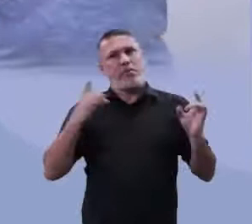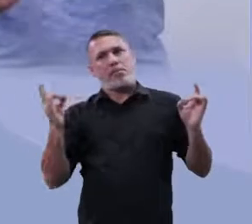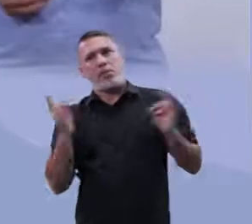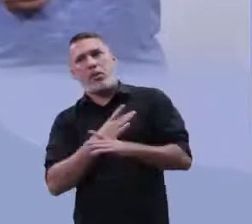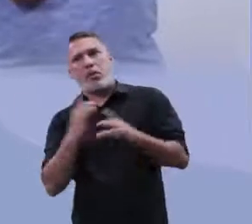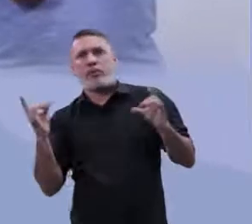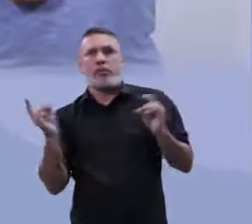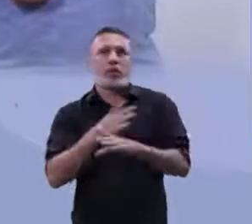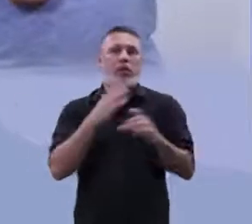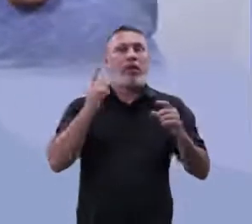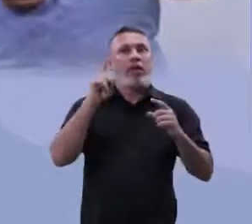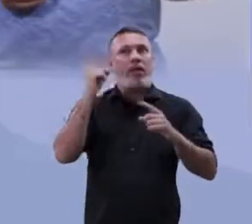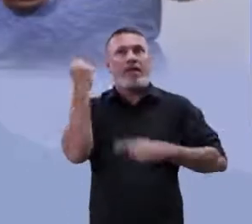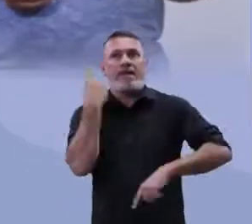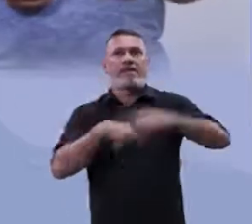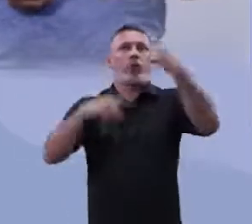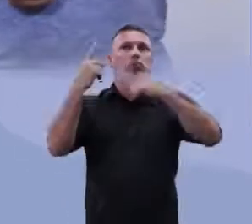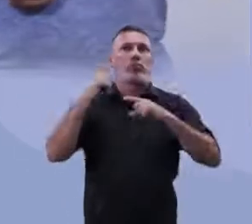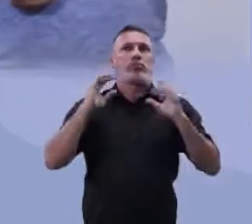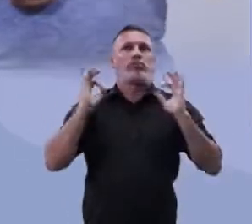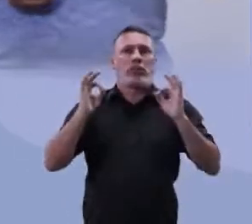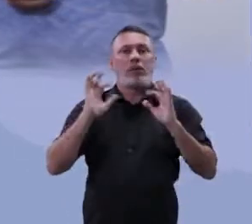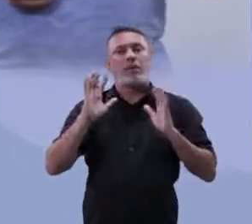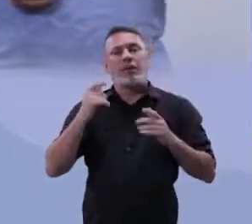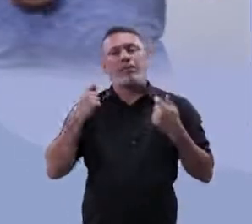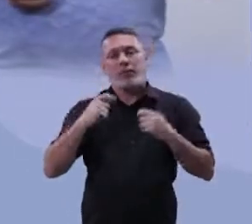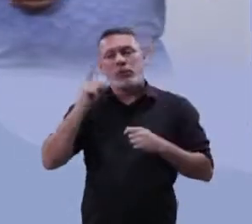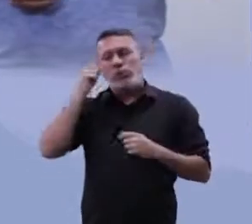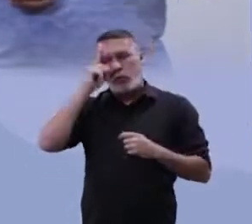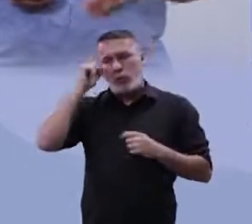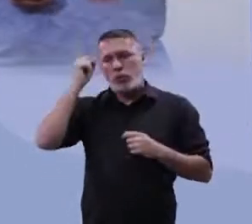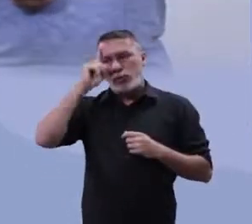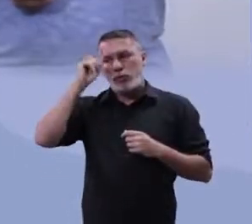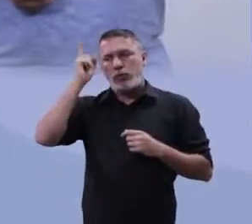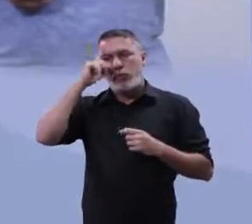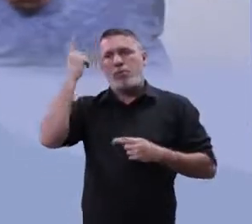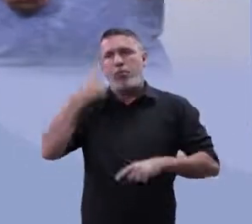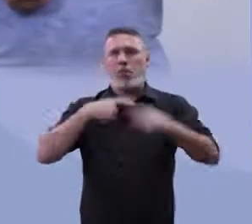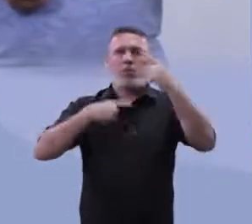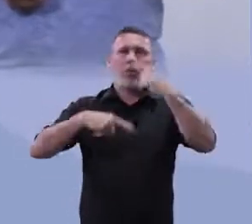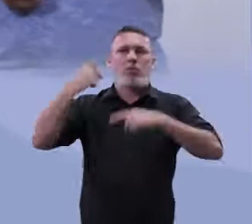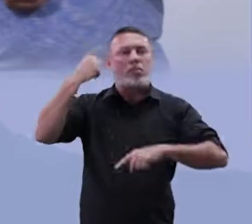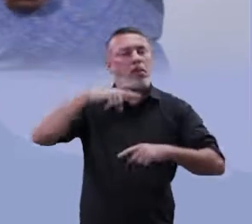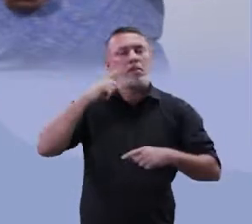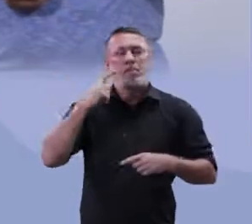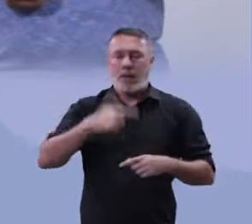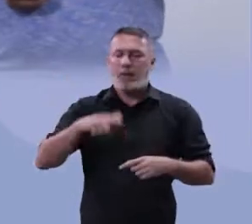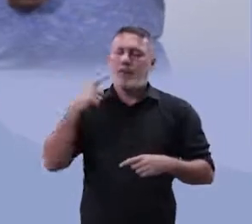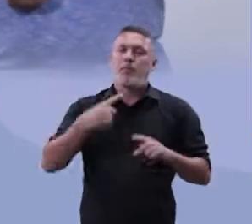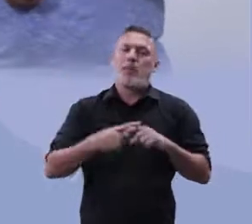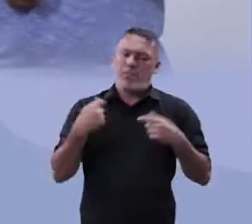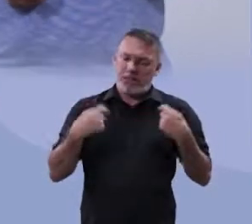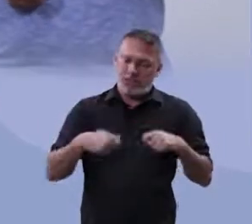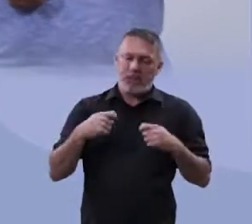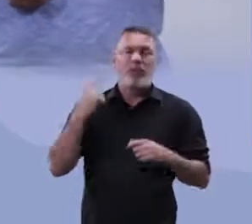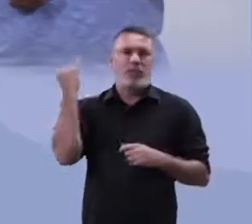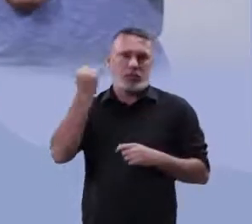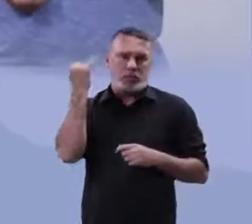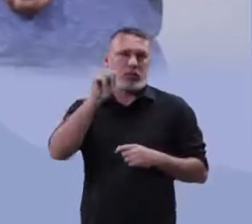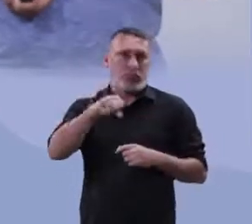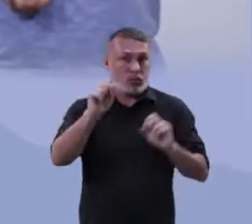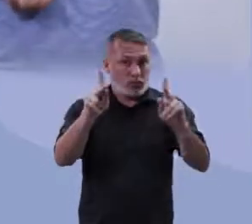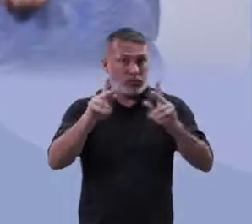estão preparadas, teve uma evolução, mas nós precisamos a cada dia evoluir nesse critério, porque precisa,